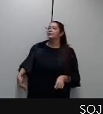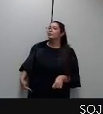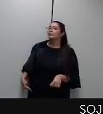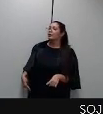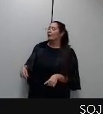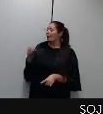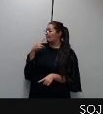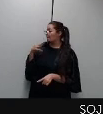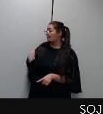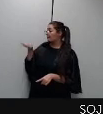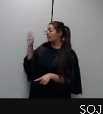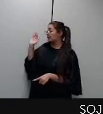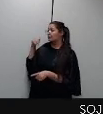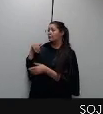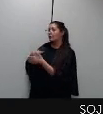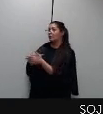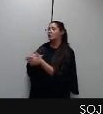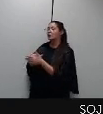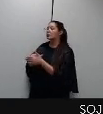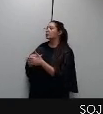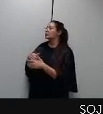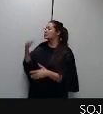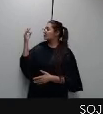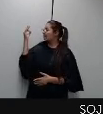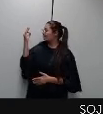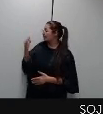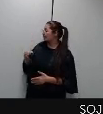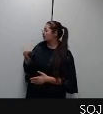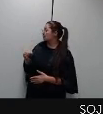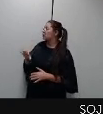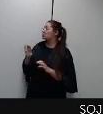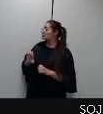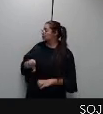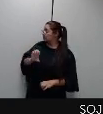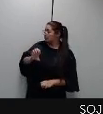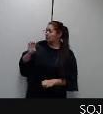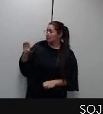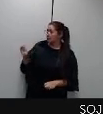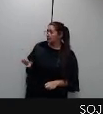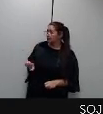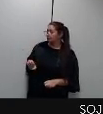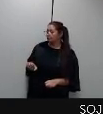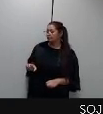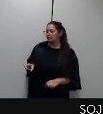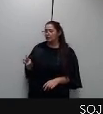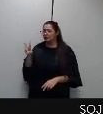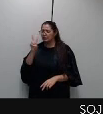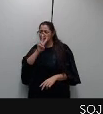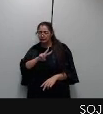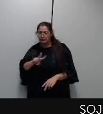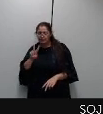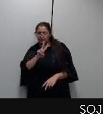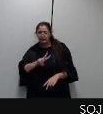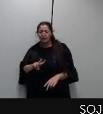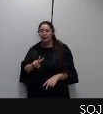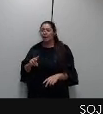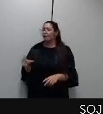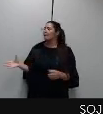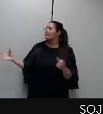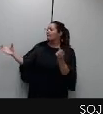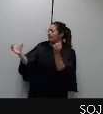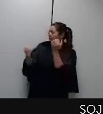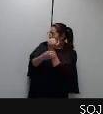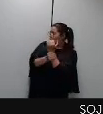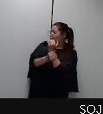posit e o Estado tem de fiscalizar se analisar e prover a segurança nas rodovias de